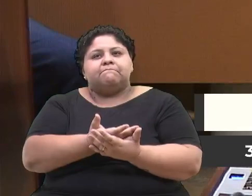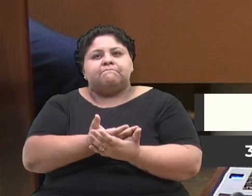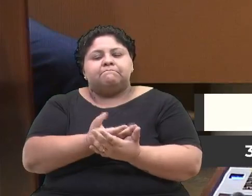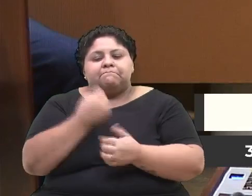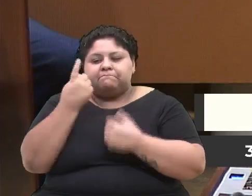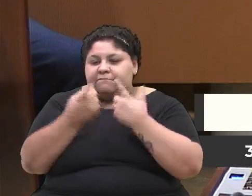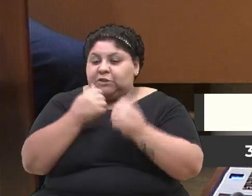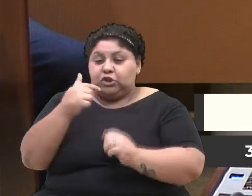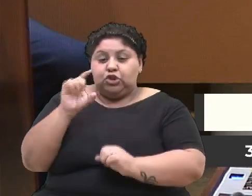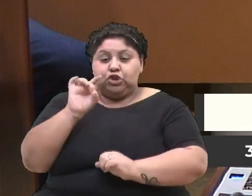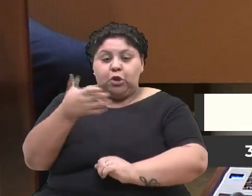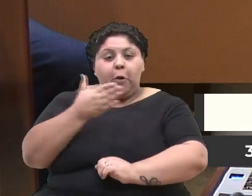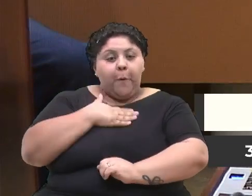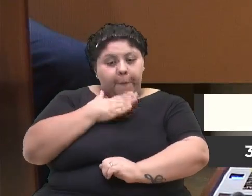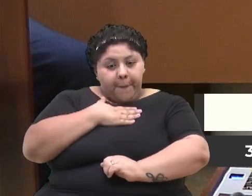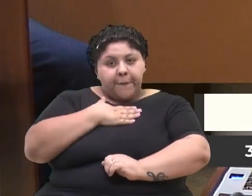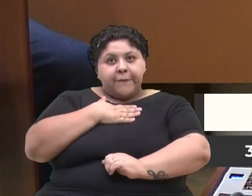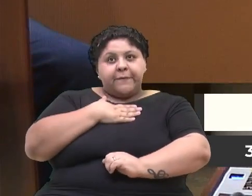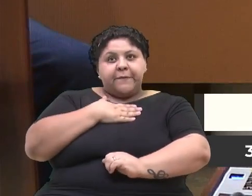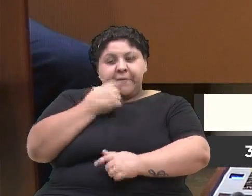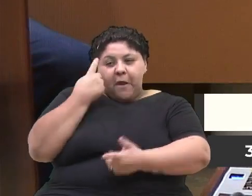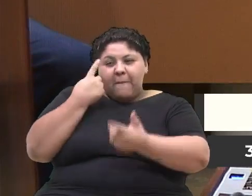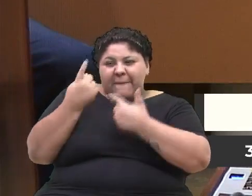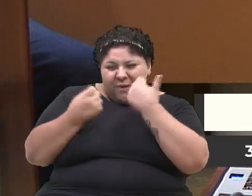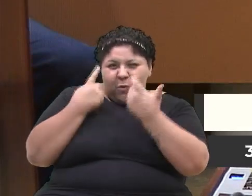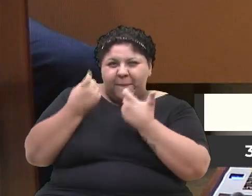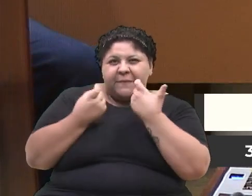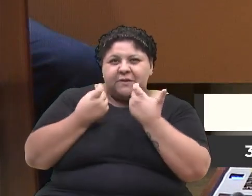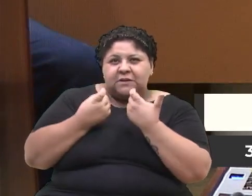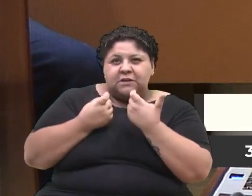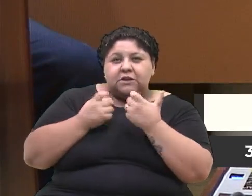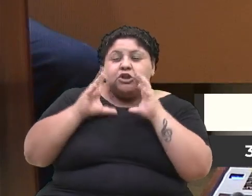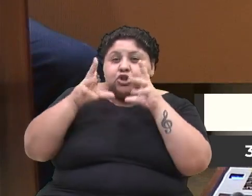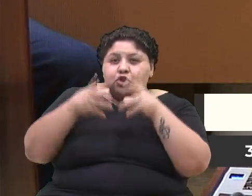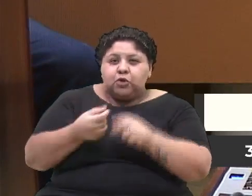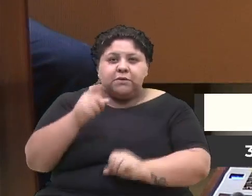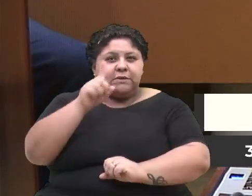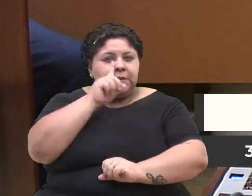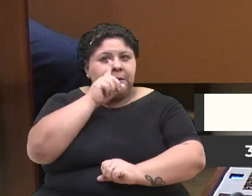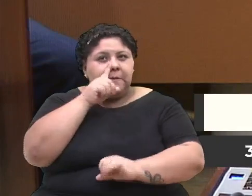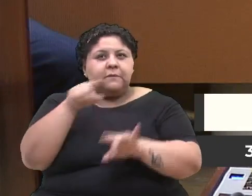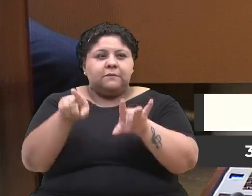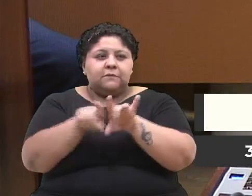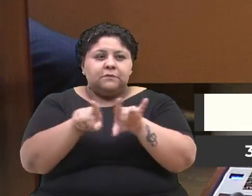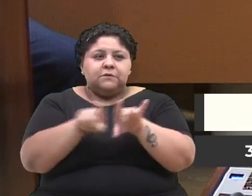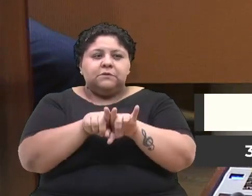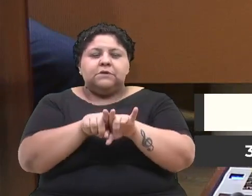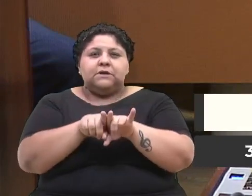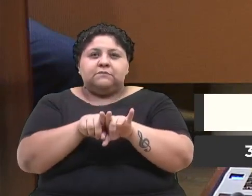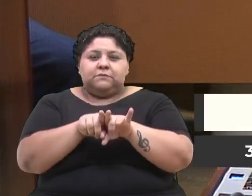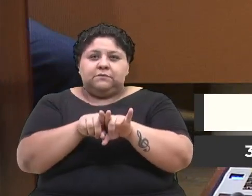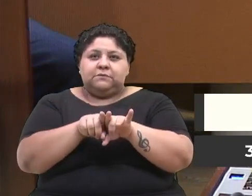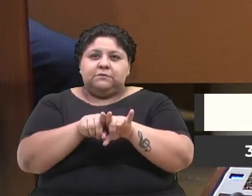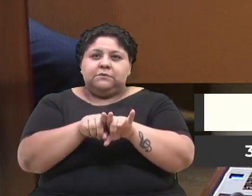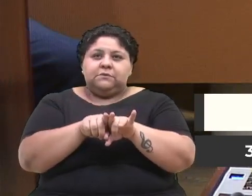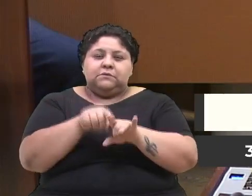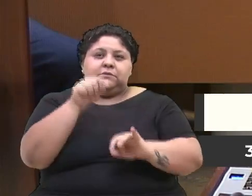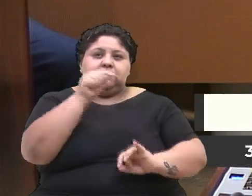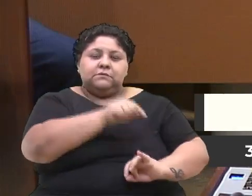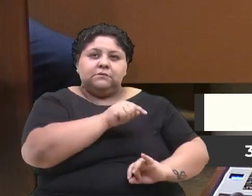preocupação só minha, é uma preocupação de todas as mães e também dos pais, acredito, que ali